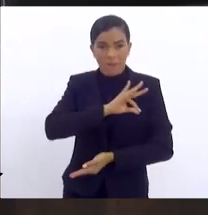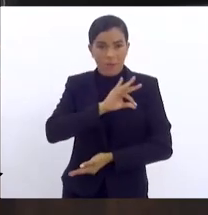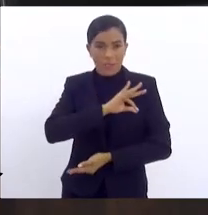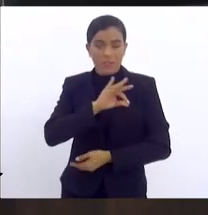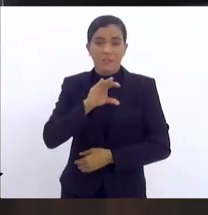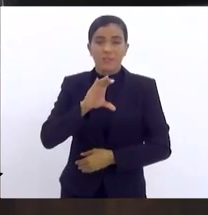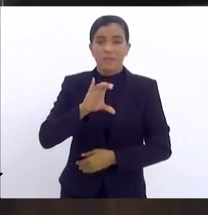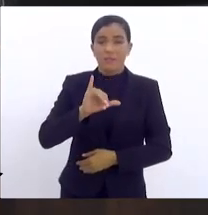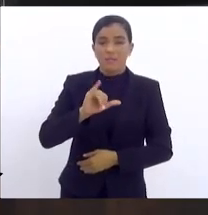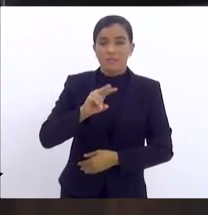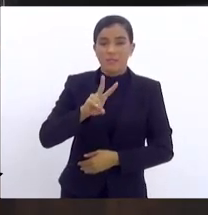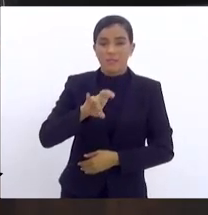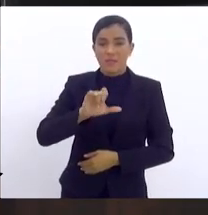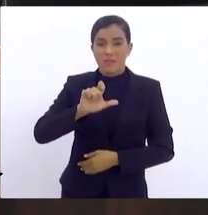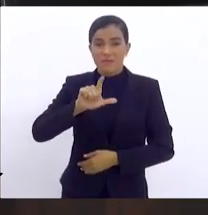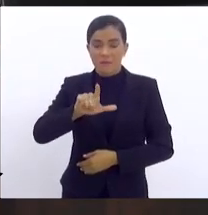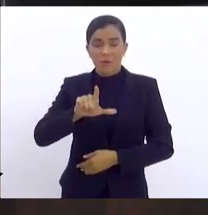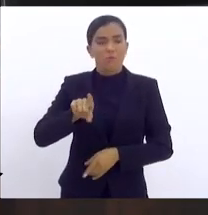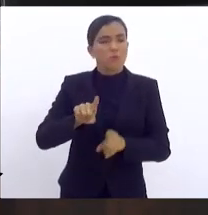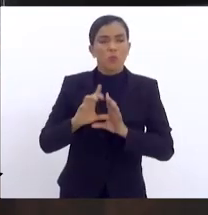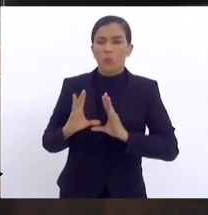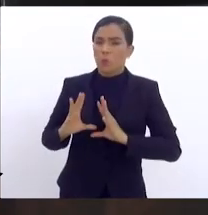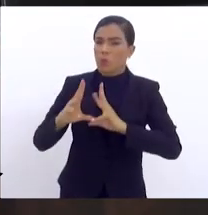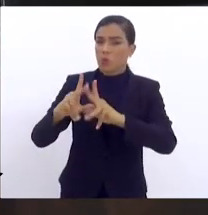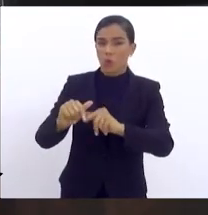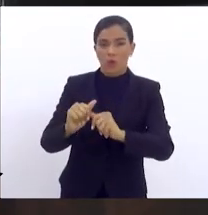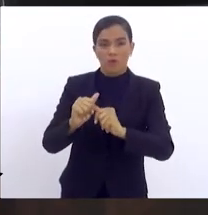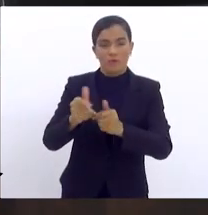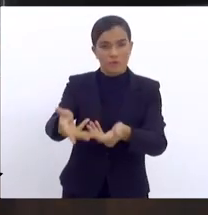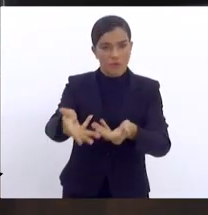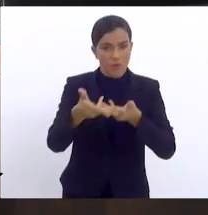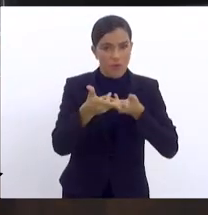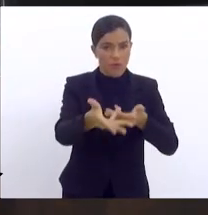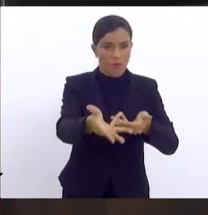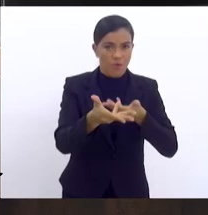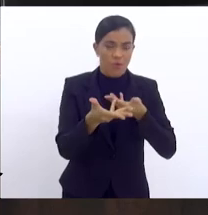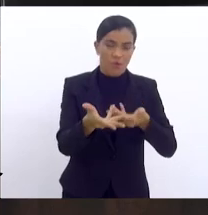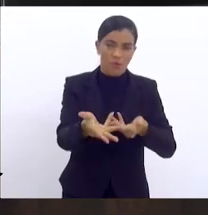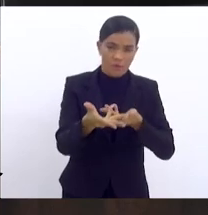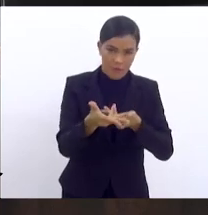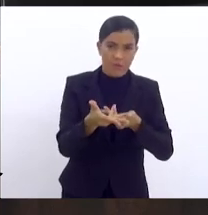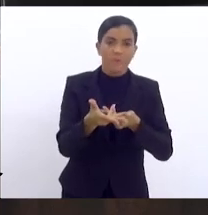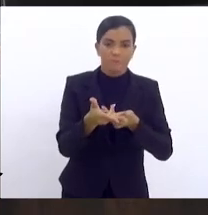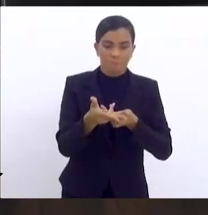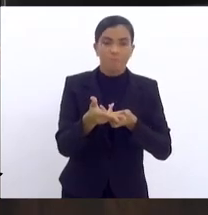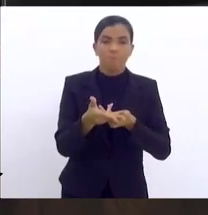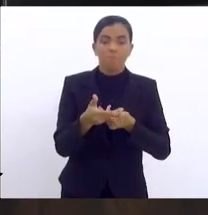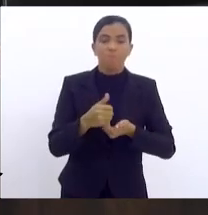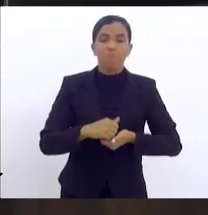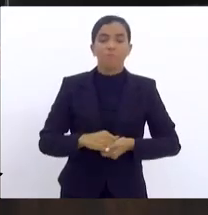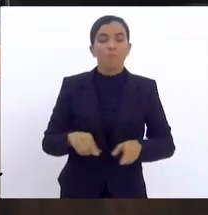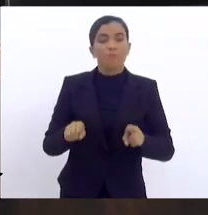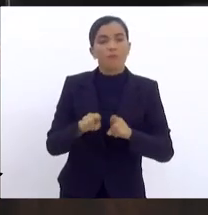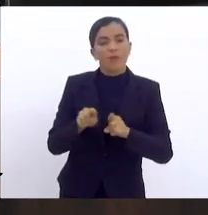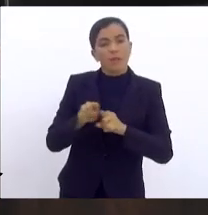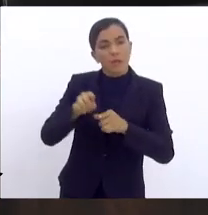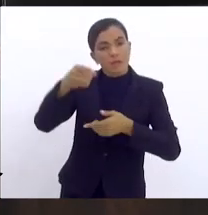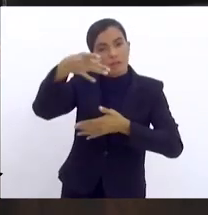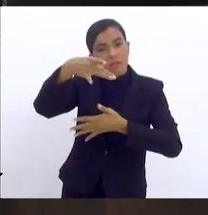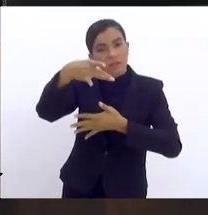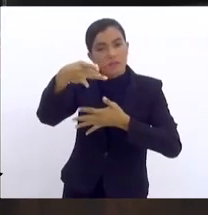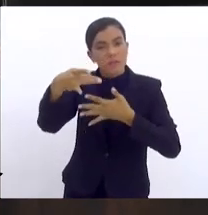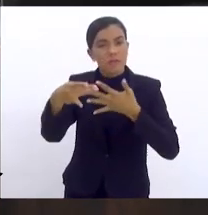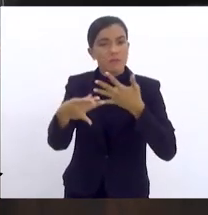todos os outros serão convocados a virem aqui a estarem aqui para esclarecer algumas dúvidas